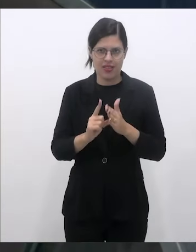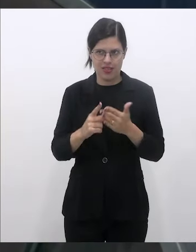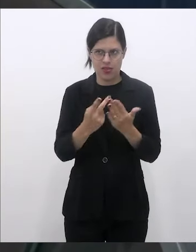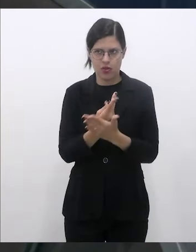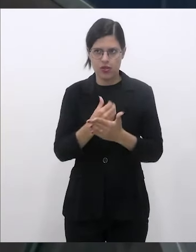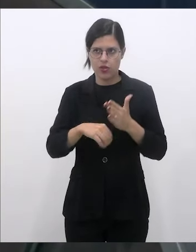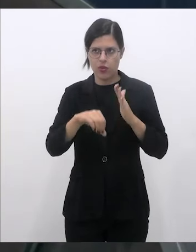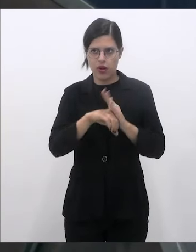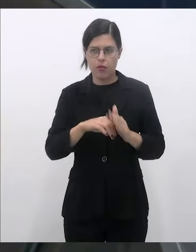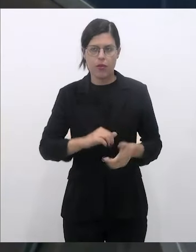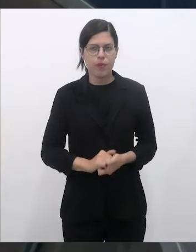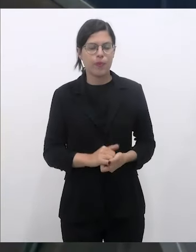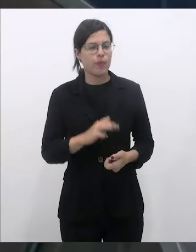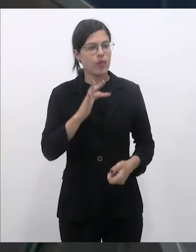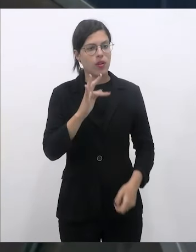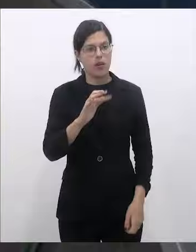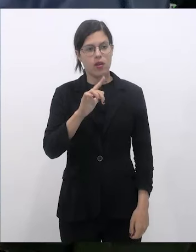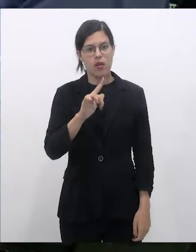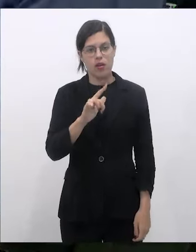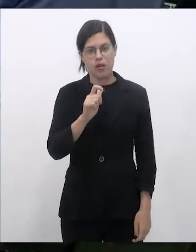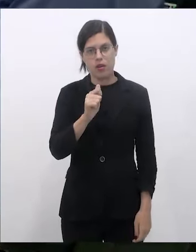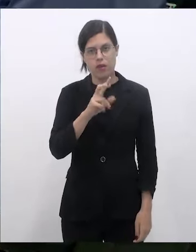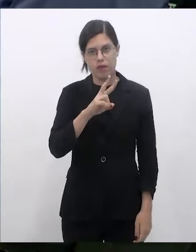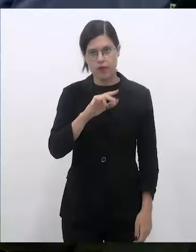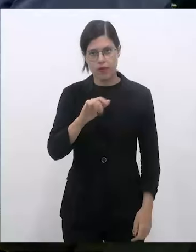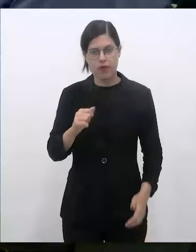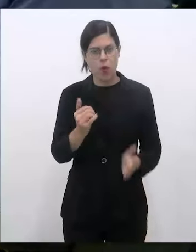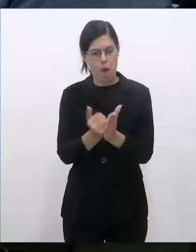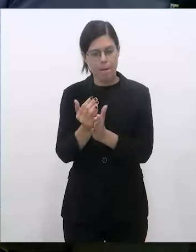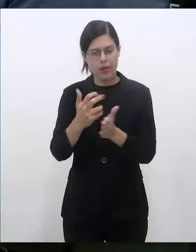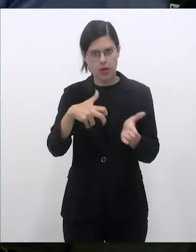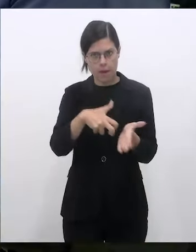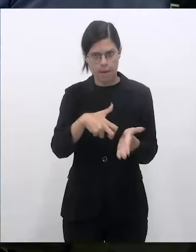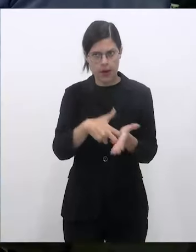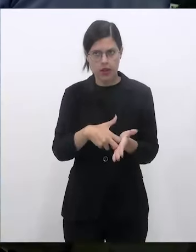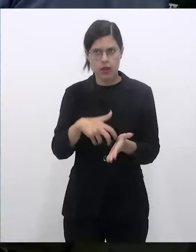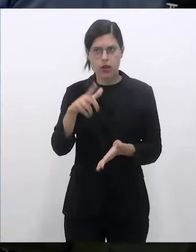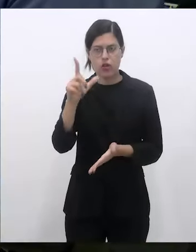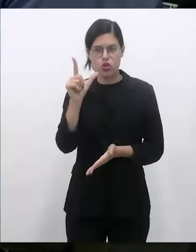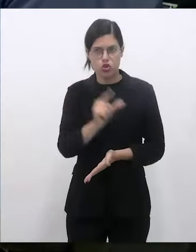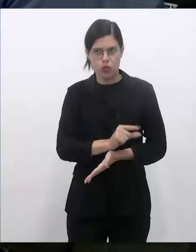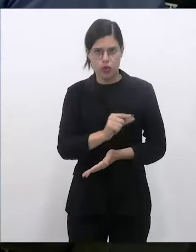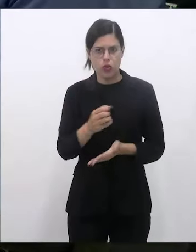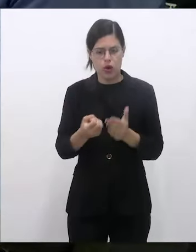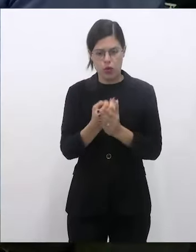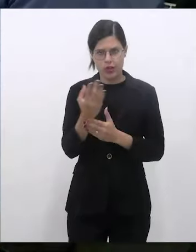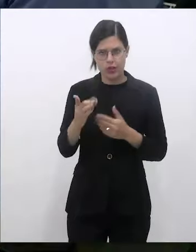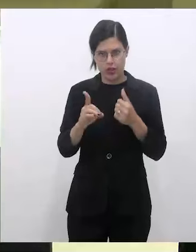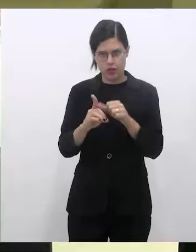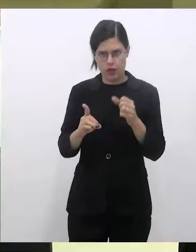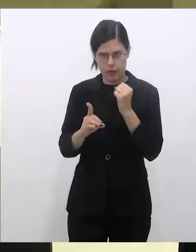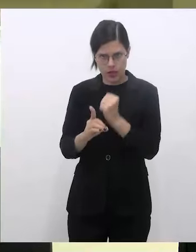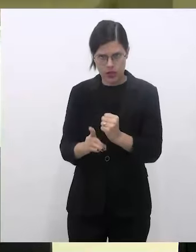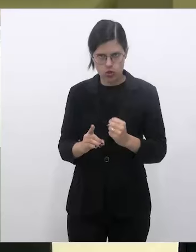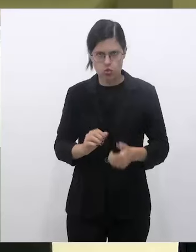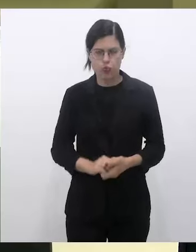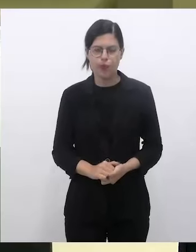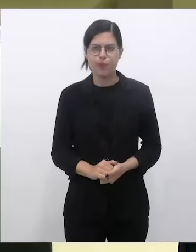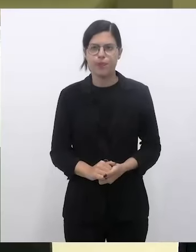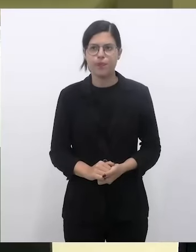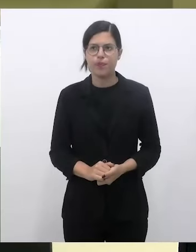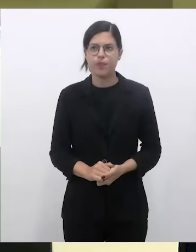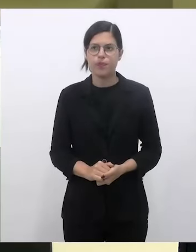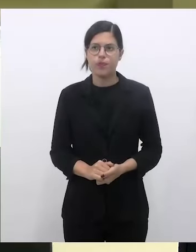aspectos, entendeu? Flávia Fontinelli, na sua opinião, o aumento da pena reduz efetivamente o número de